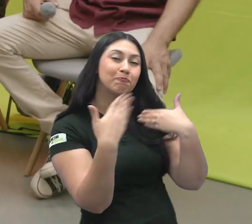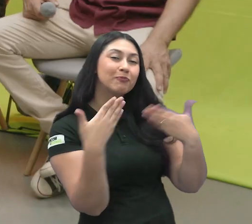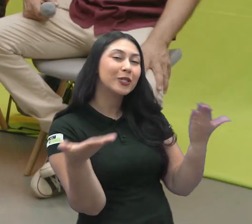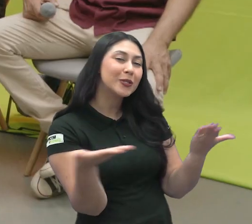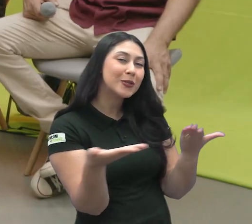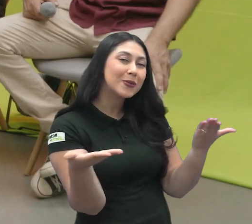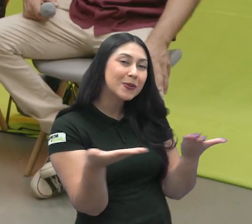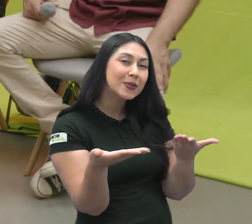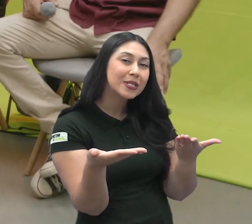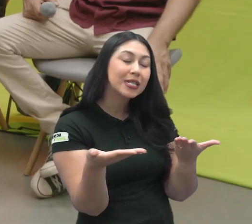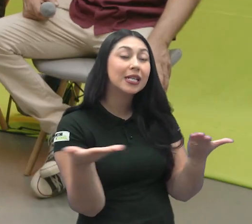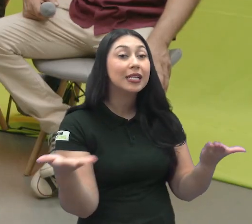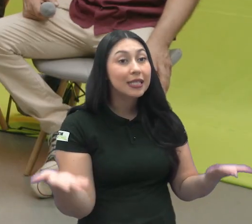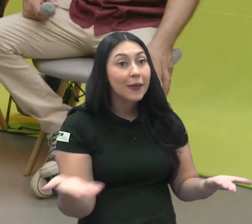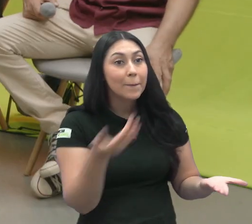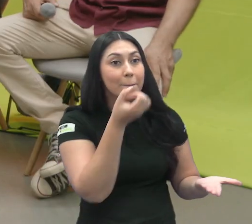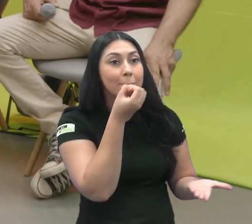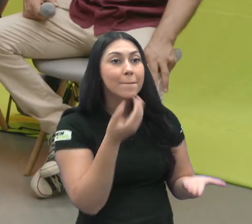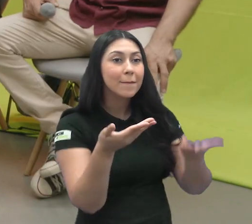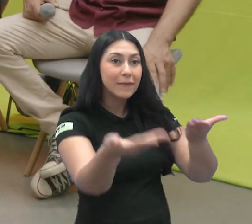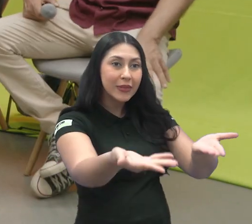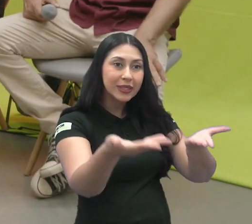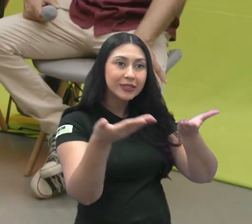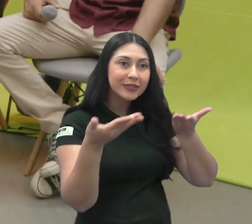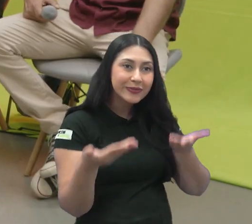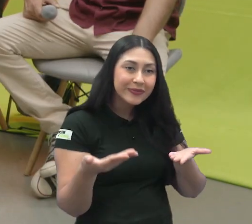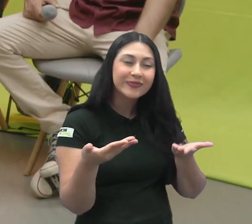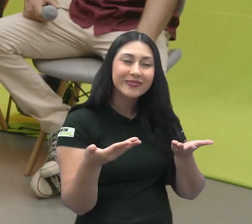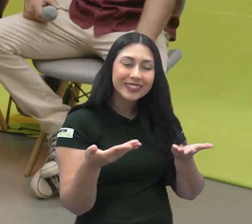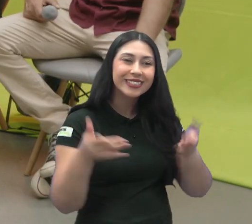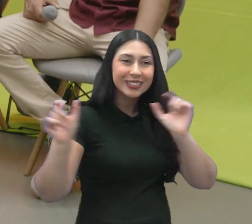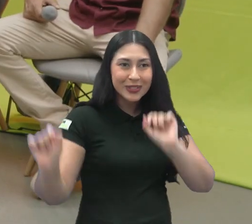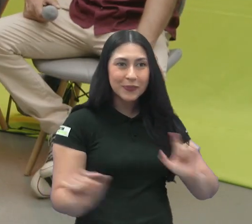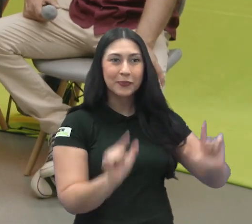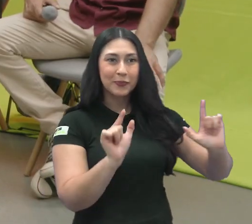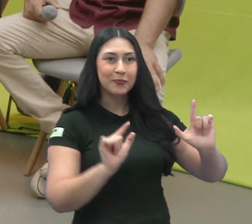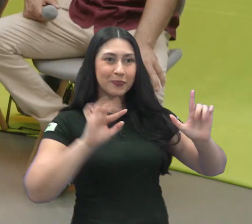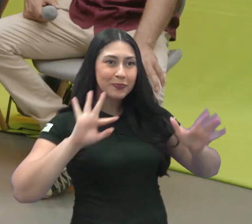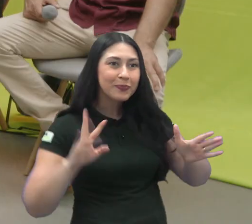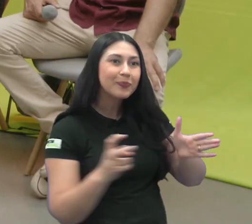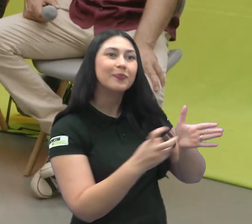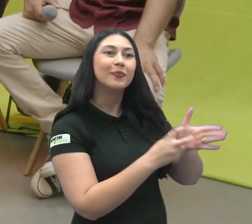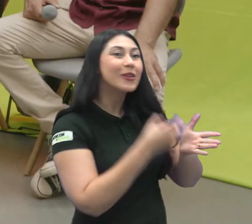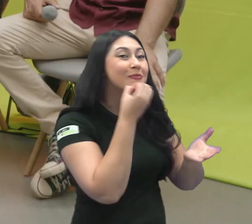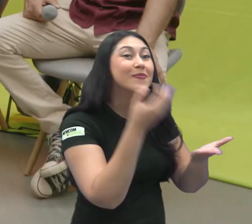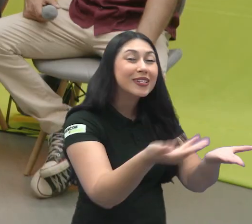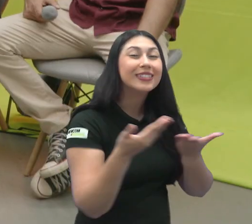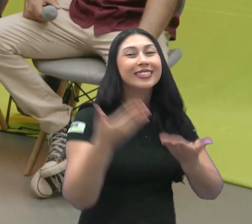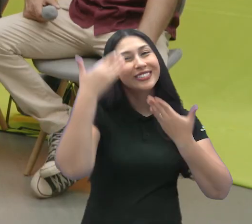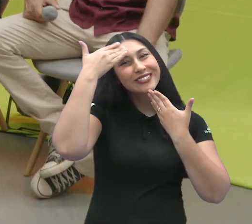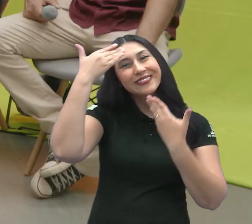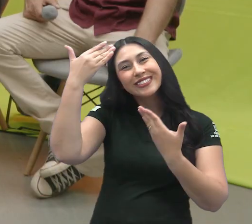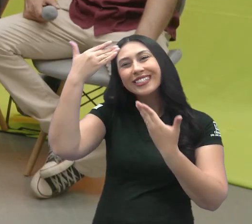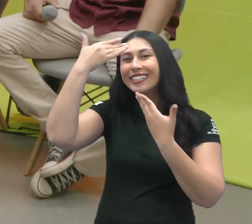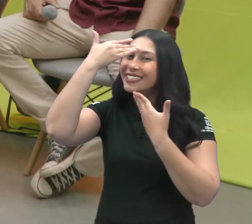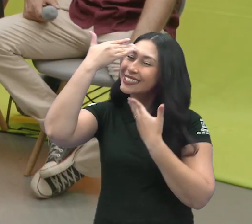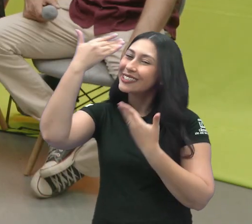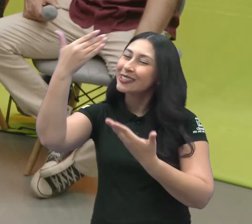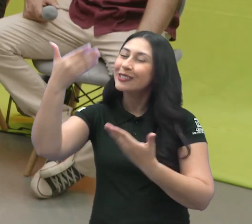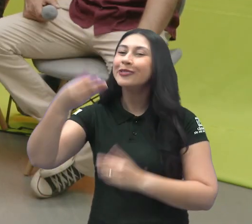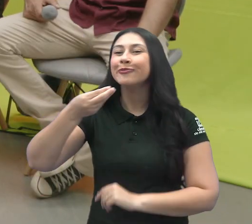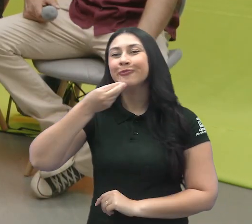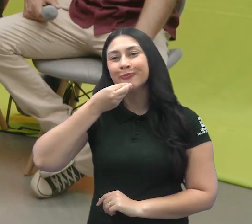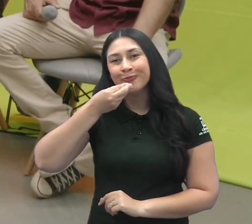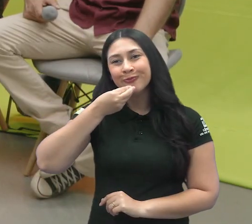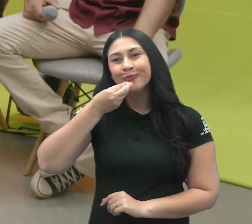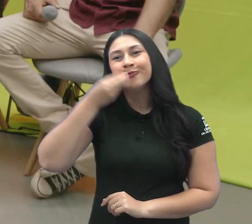aqui no estúdio. Maísa, seja muito bem-vinda aqui no nosso Conexão Cultura. Bem-vinda. Obrigada, gente, obrigada pelo espaço,